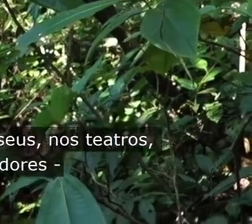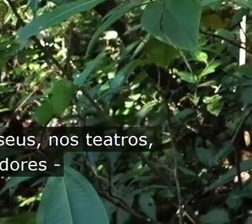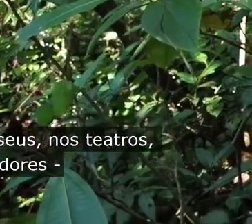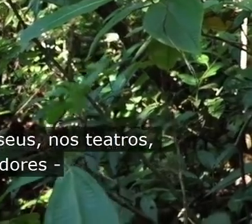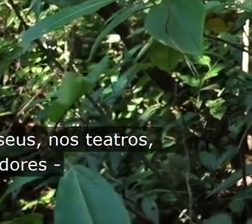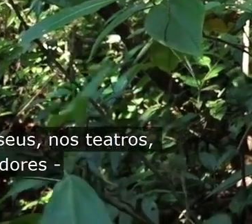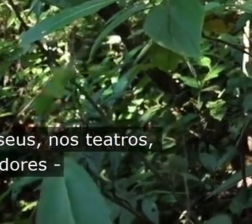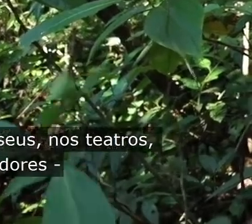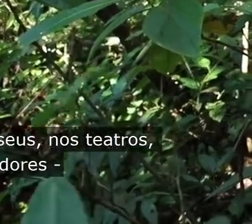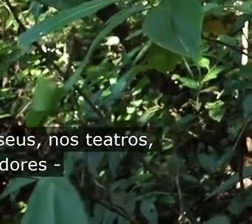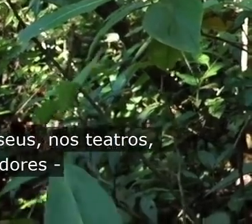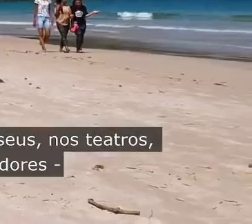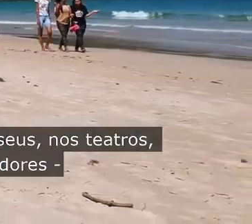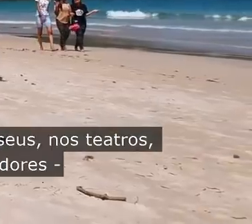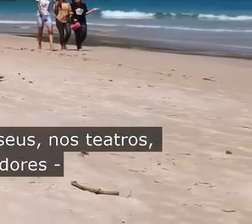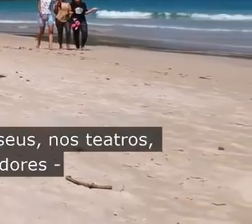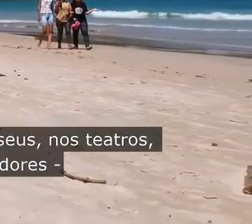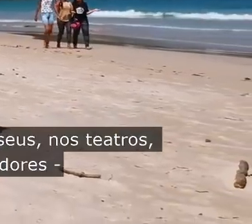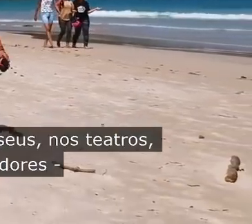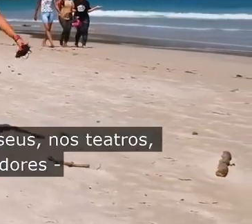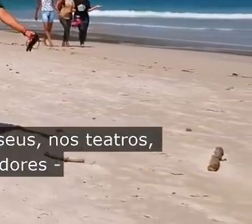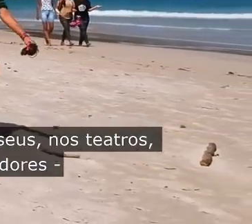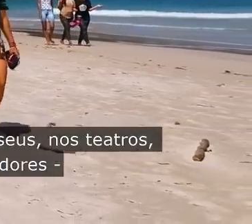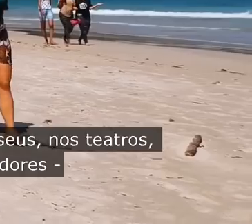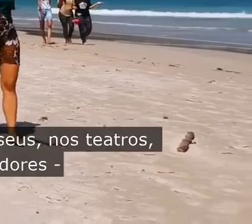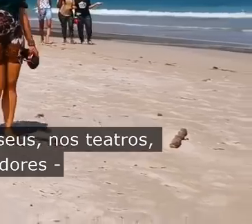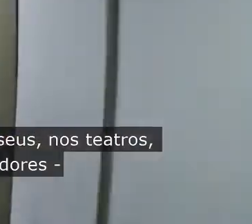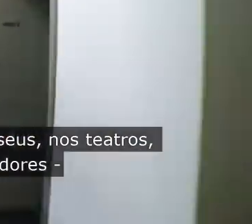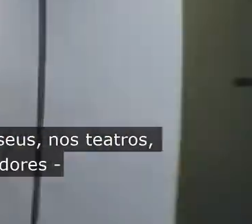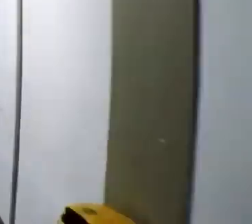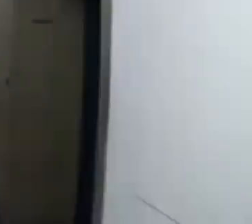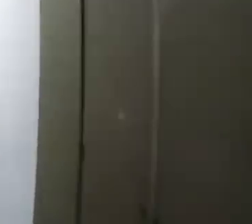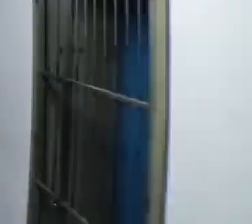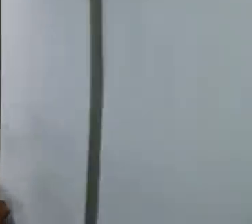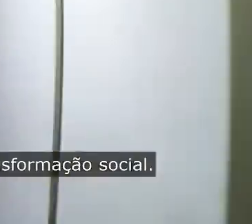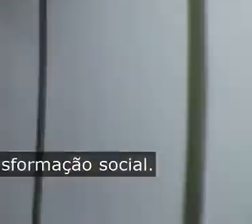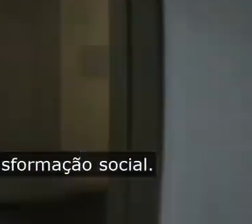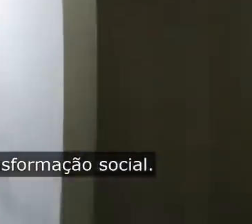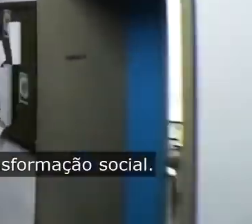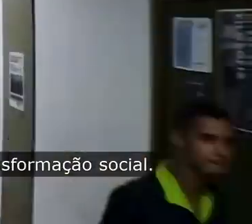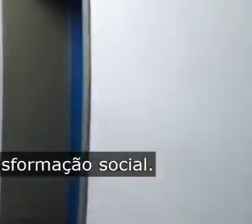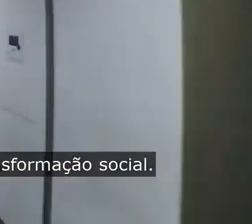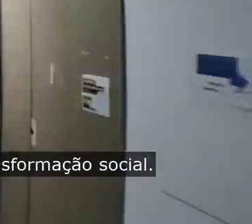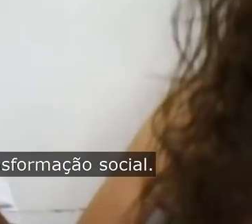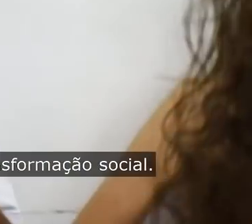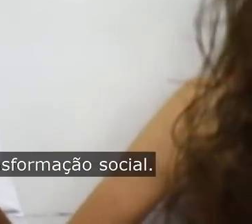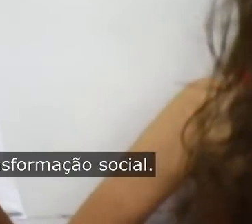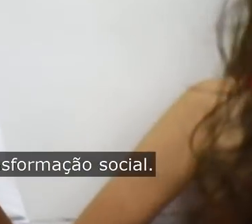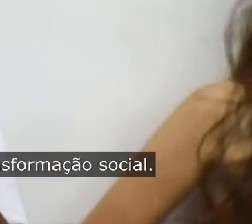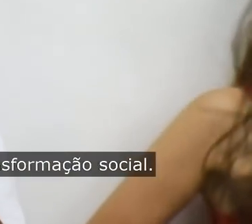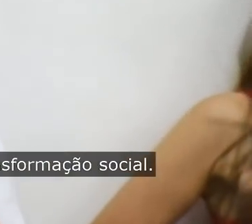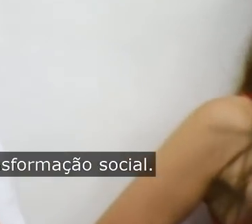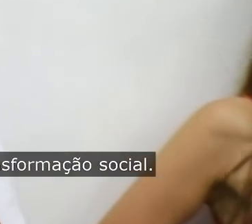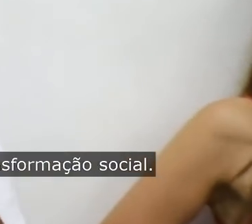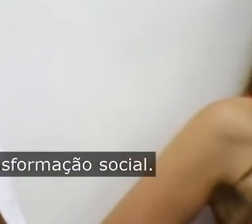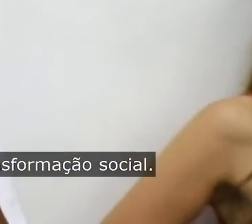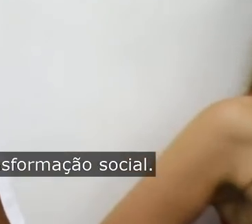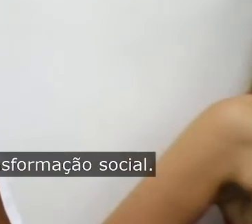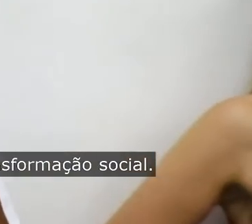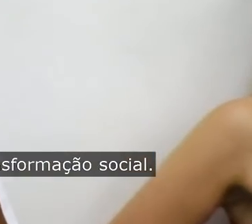auditórios, no trabalho de campo e nos corredores. Pois é nessas vivências